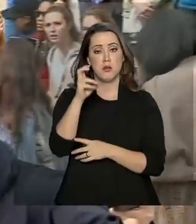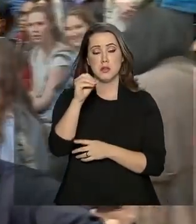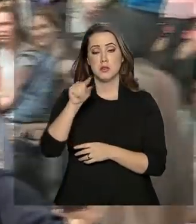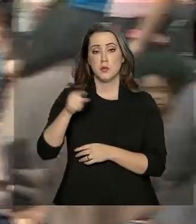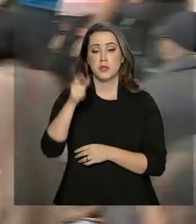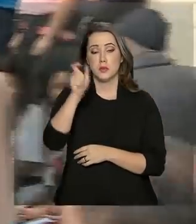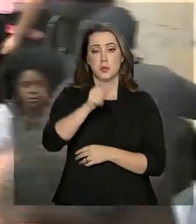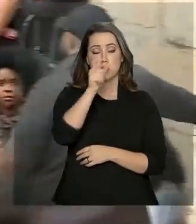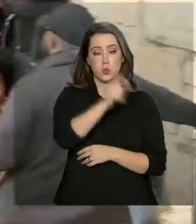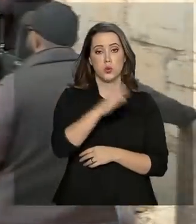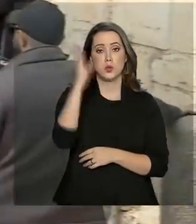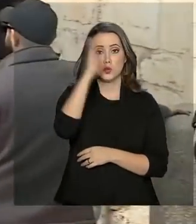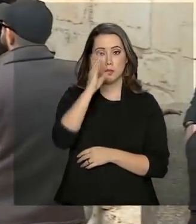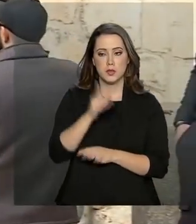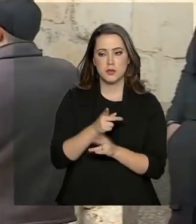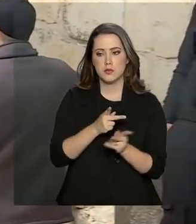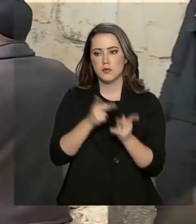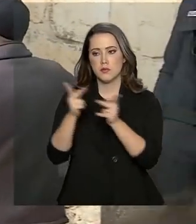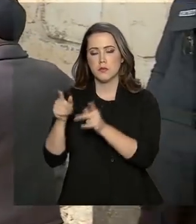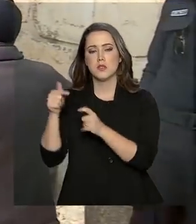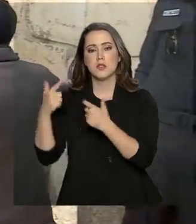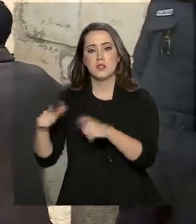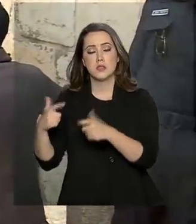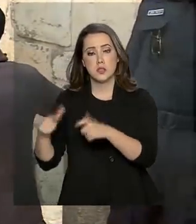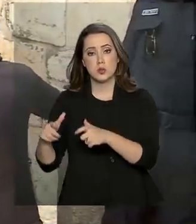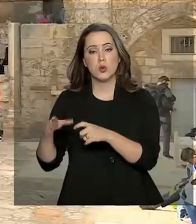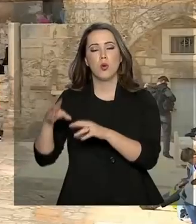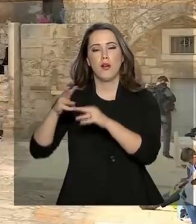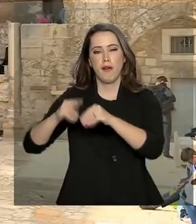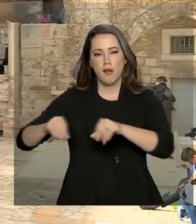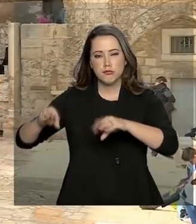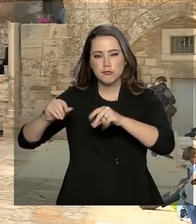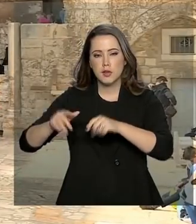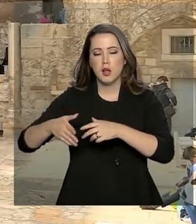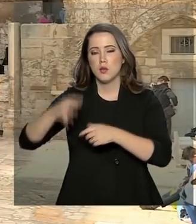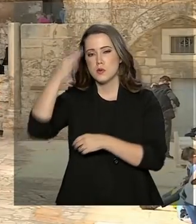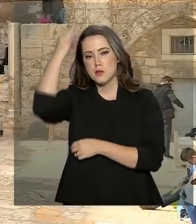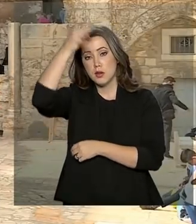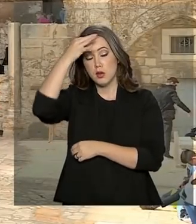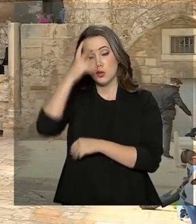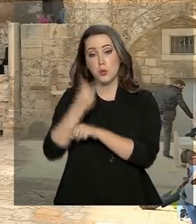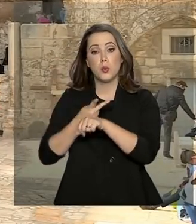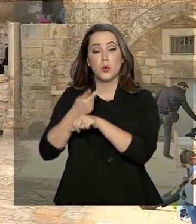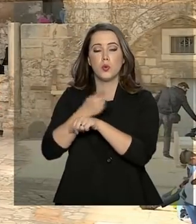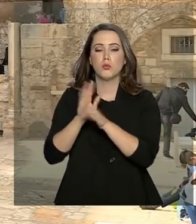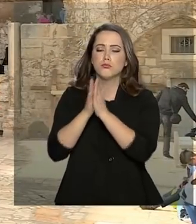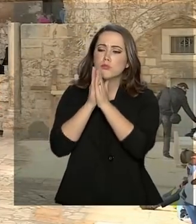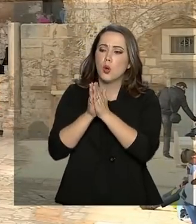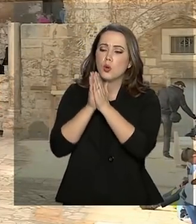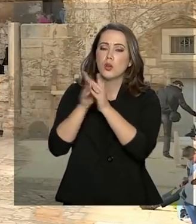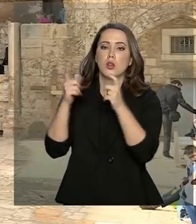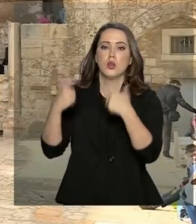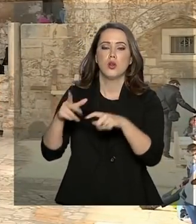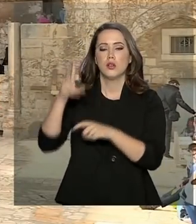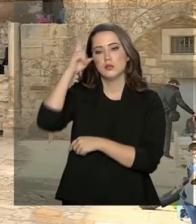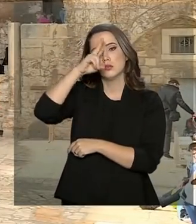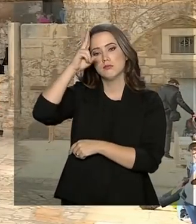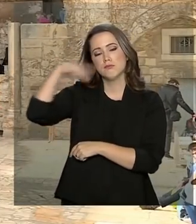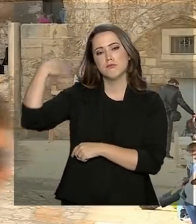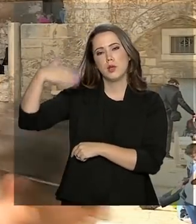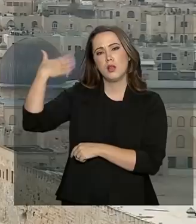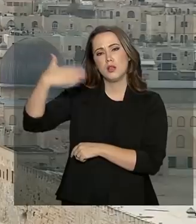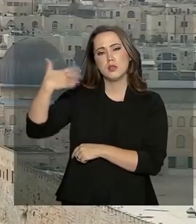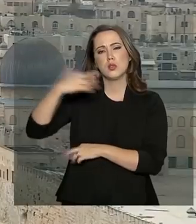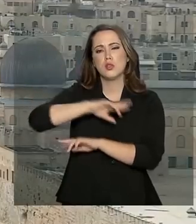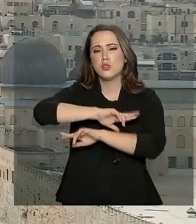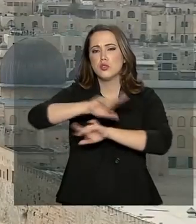mil brasileiros visitam a Terra Santa. A grande maioria busca orar no país que reúne cenários que marcaram a história e as